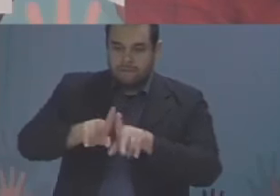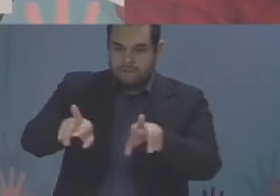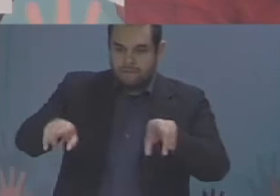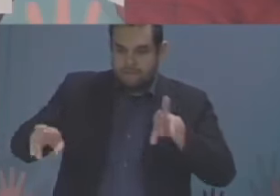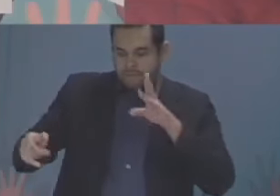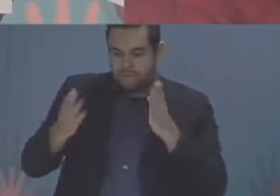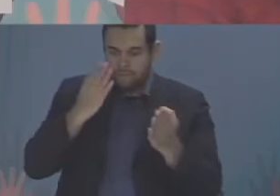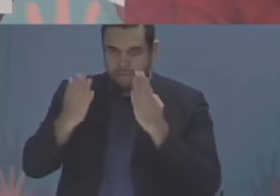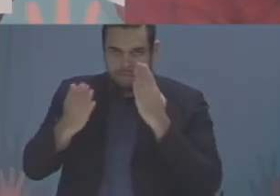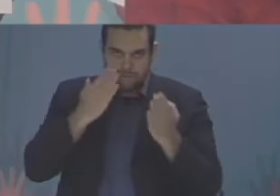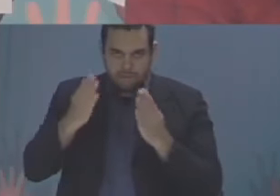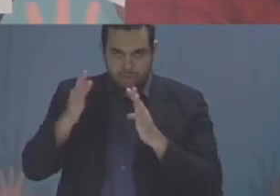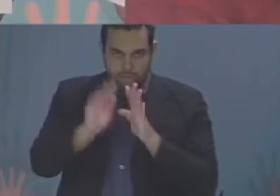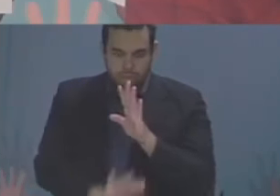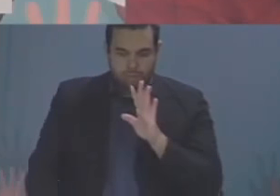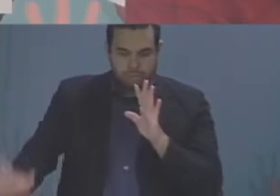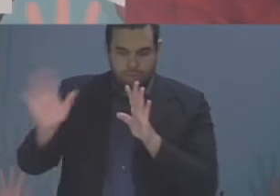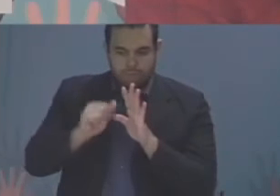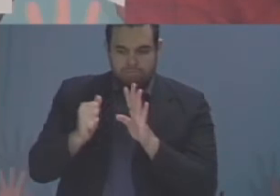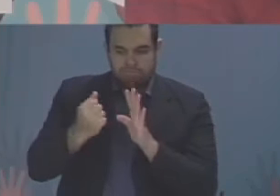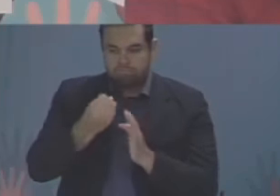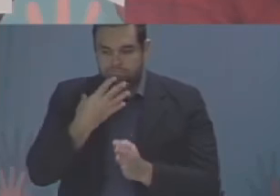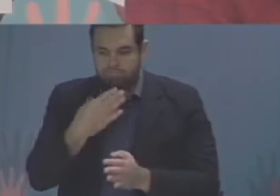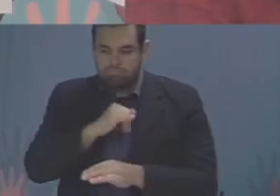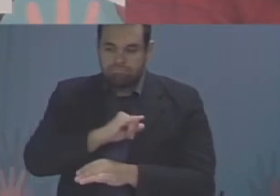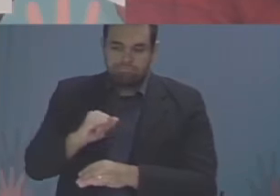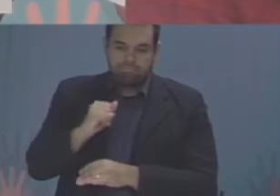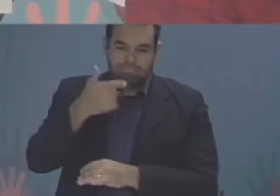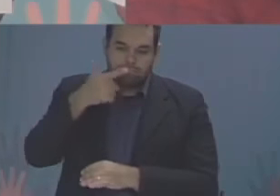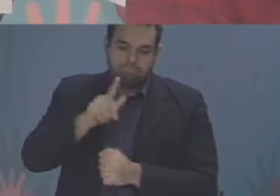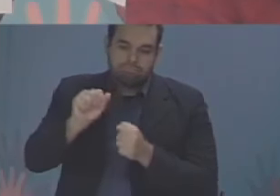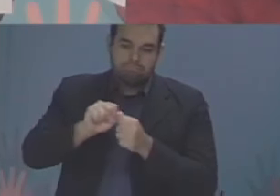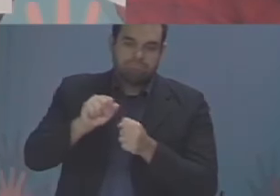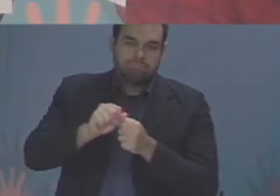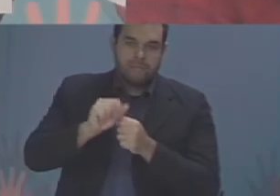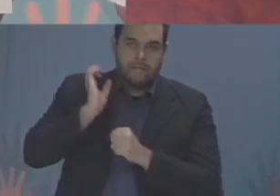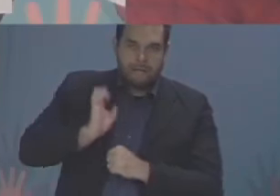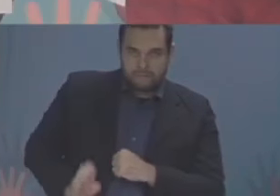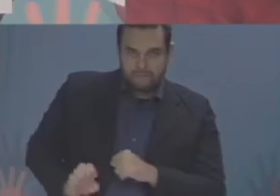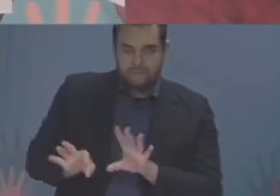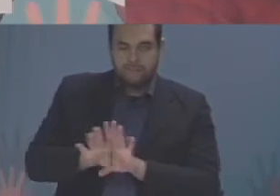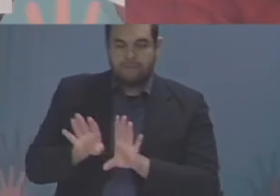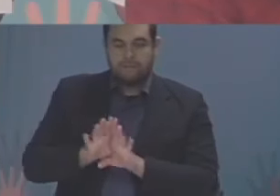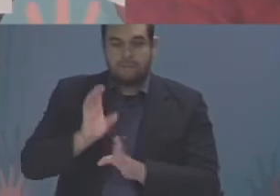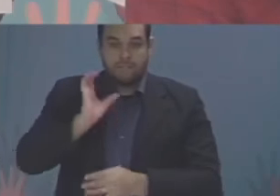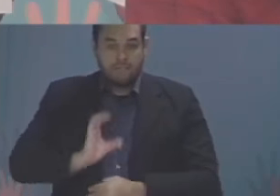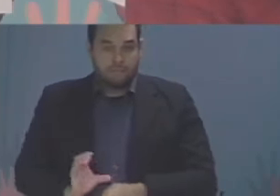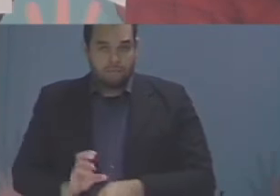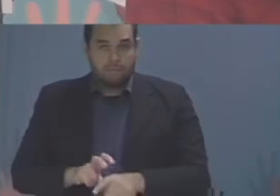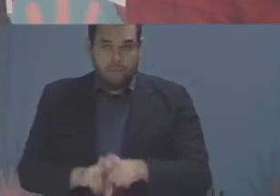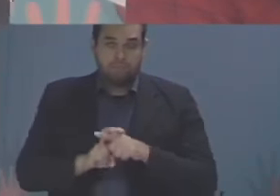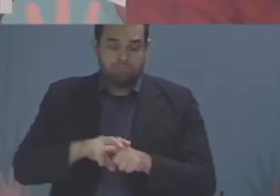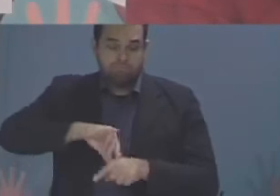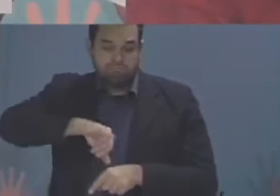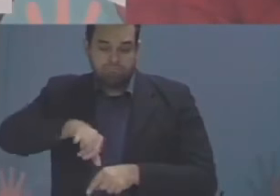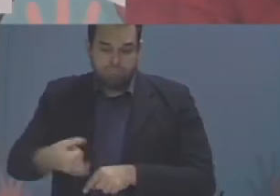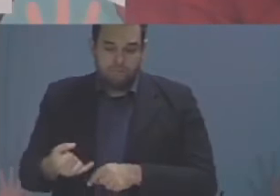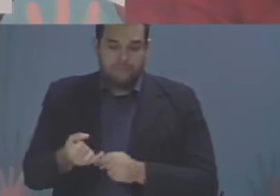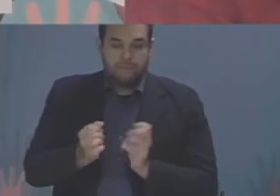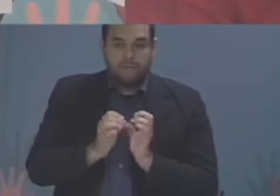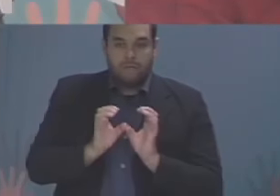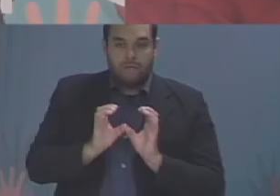cujo lema é: toda a psicologia nos interessa, desde que realizada com ética e cidadania. Cuidaremos ainda de